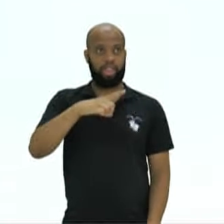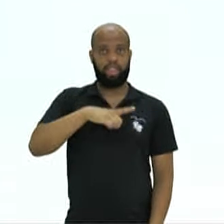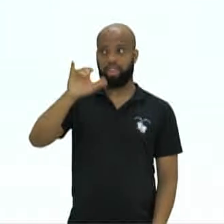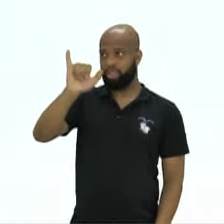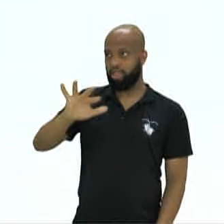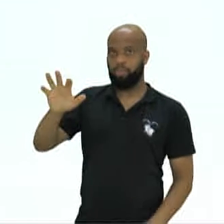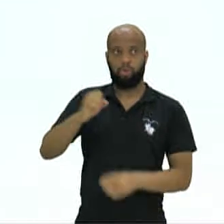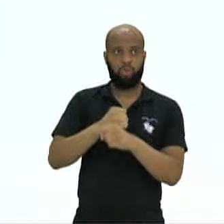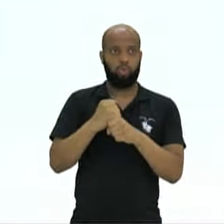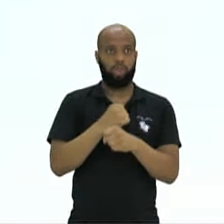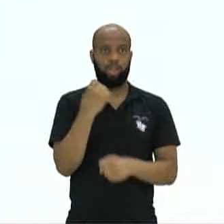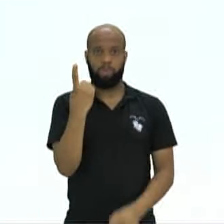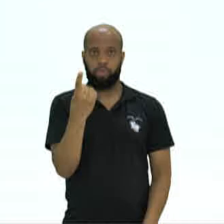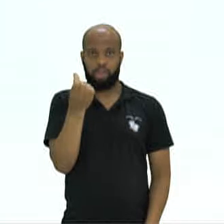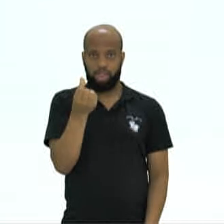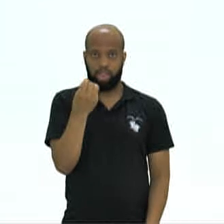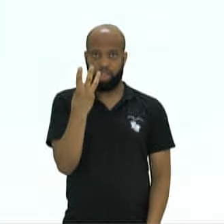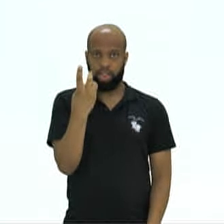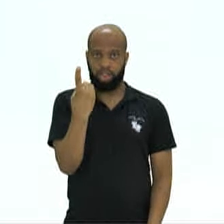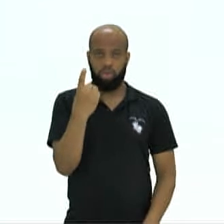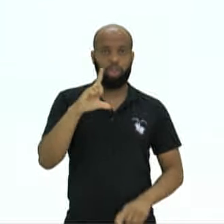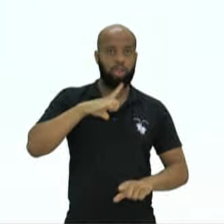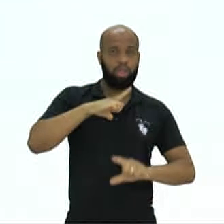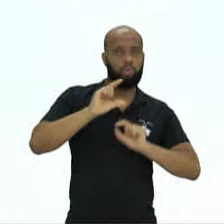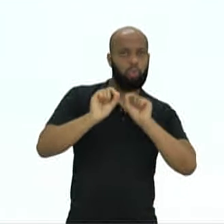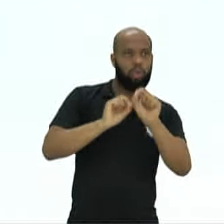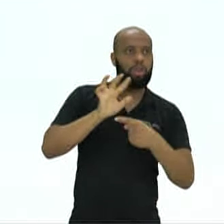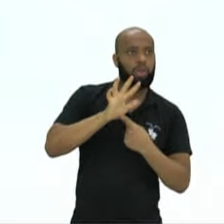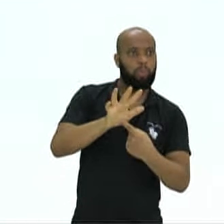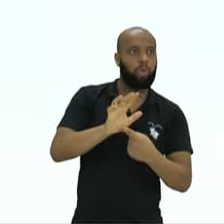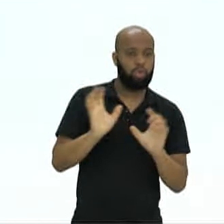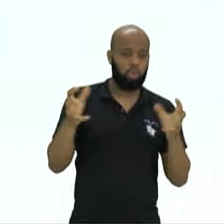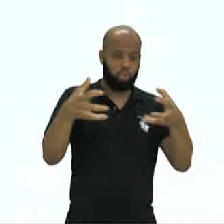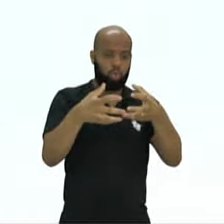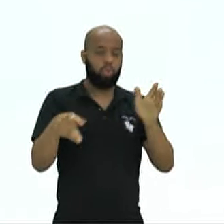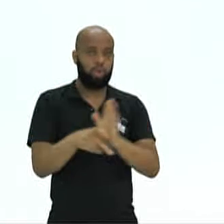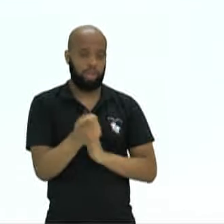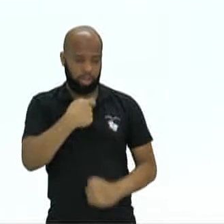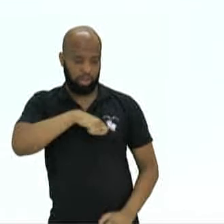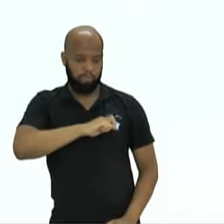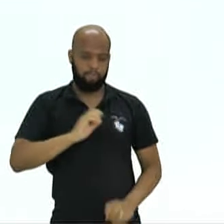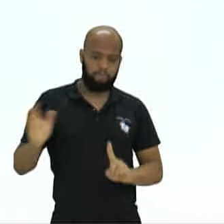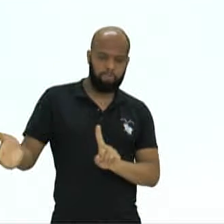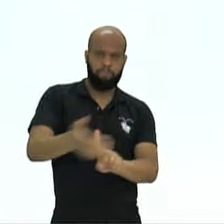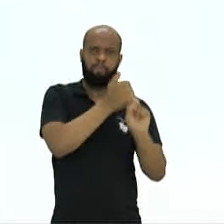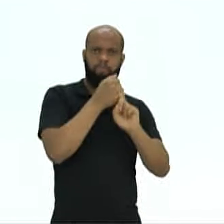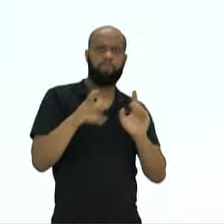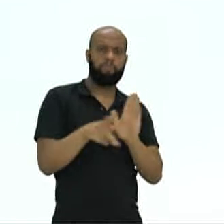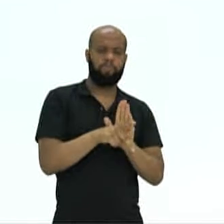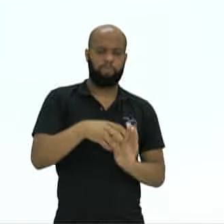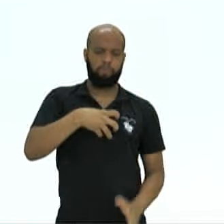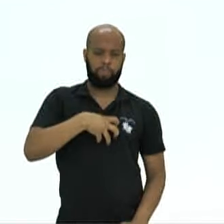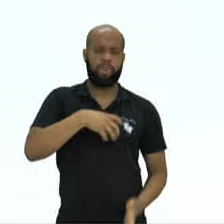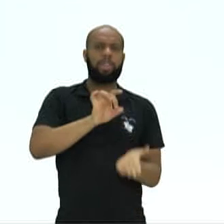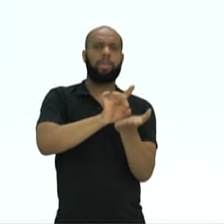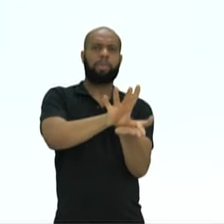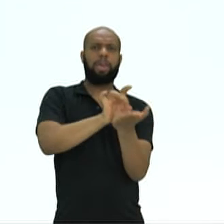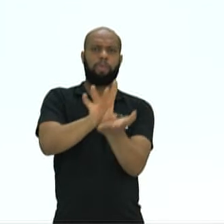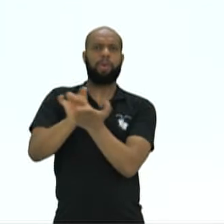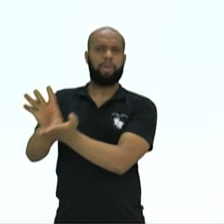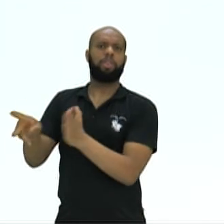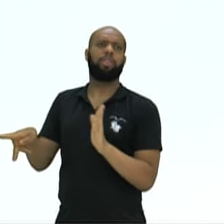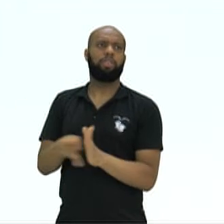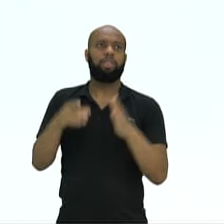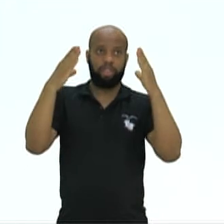de 1631 mostrando a frota espanhola dominando a Bahia, expulsando os